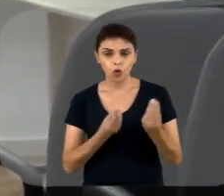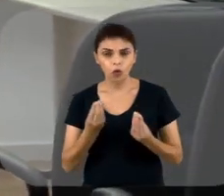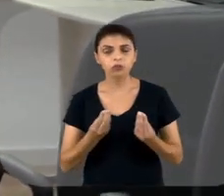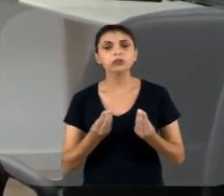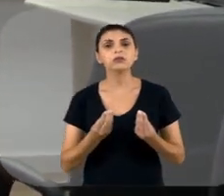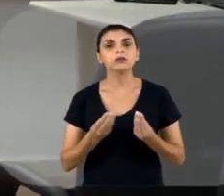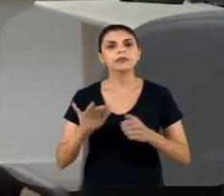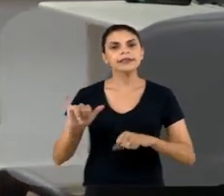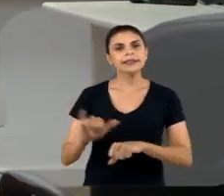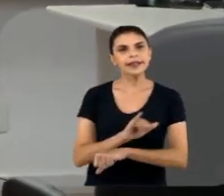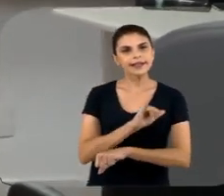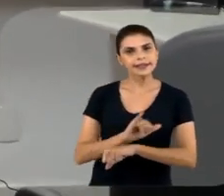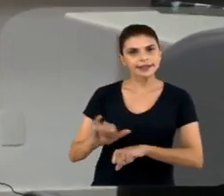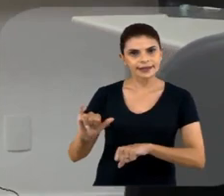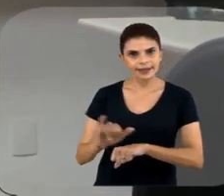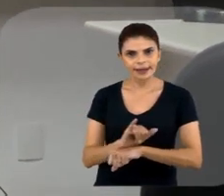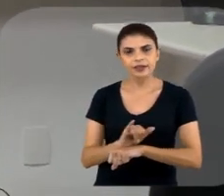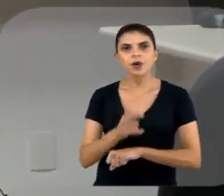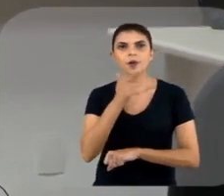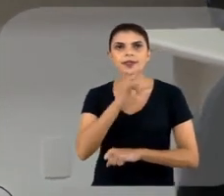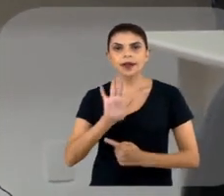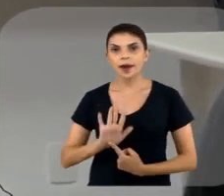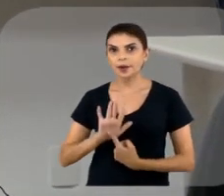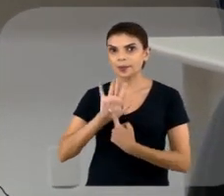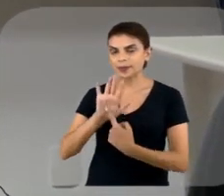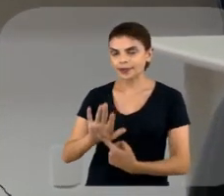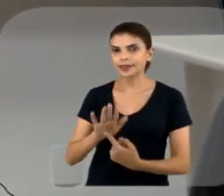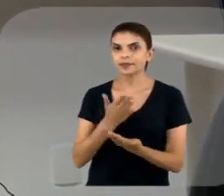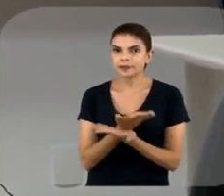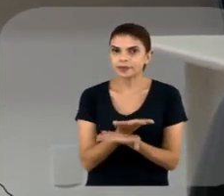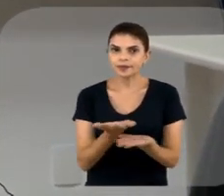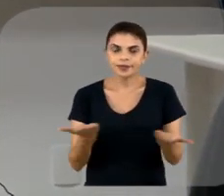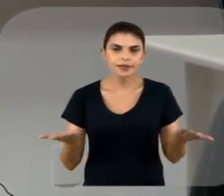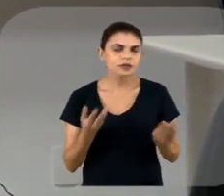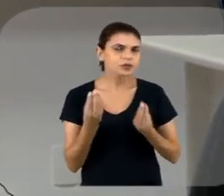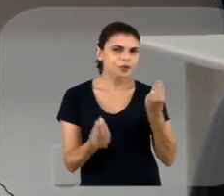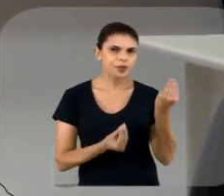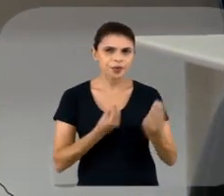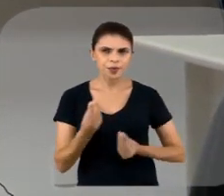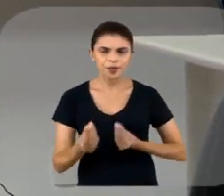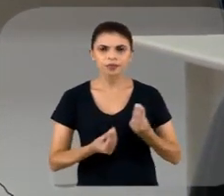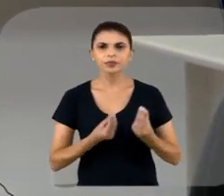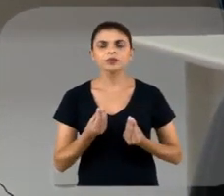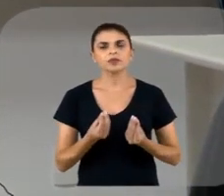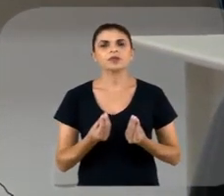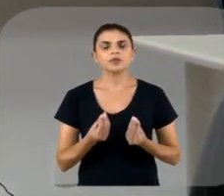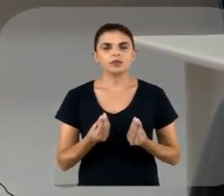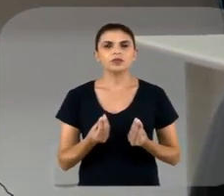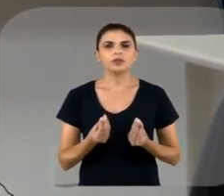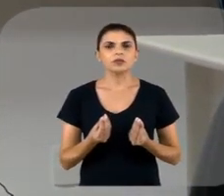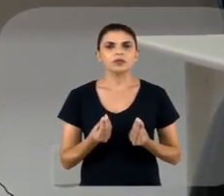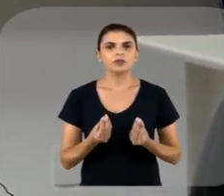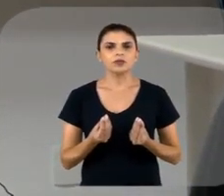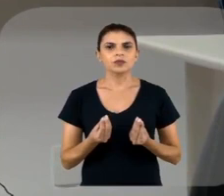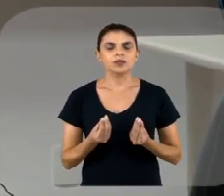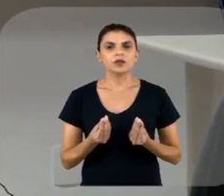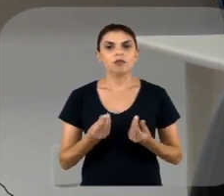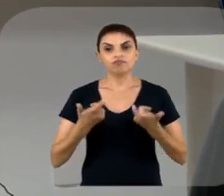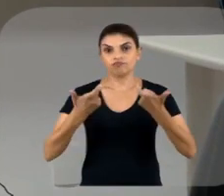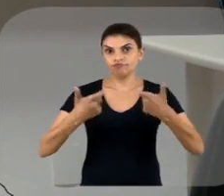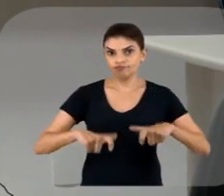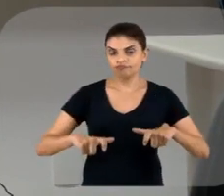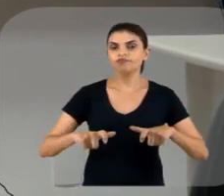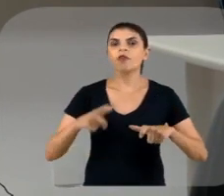tentativa mesmo de, ao mesmo tempo, apresentar um pouquinho de como o